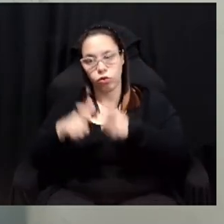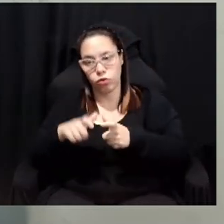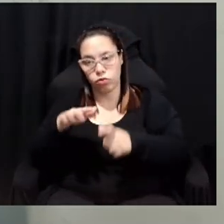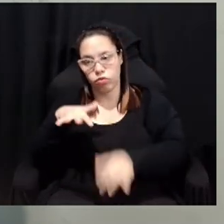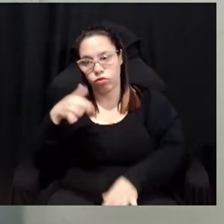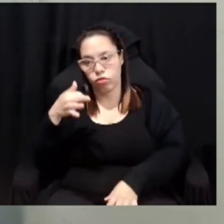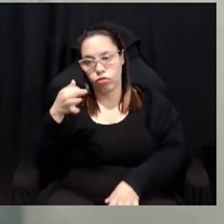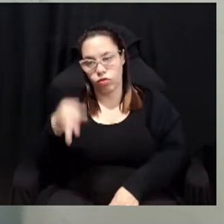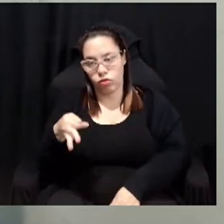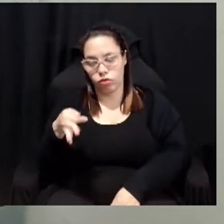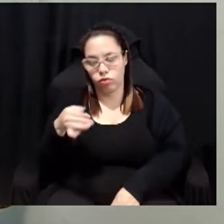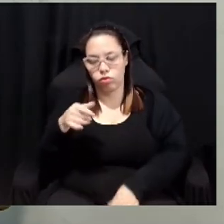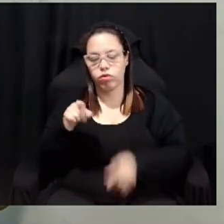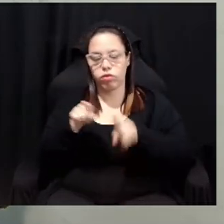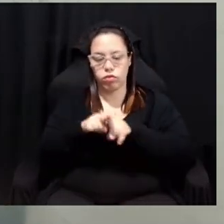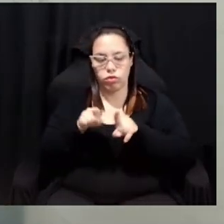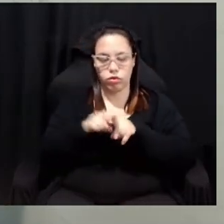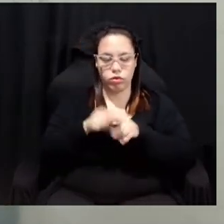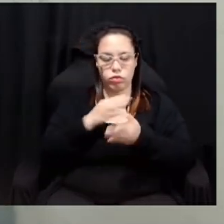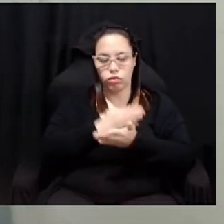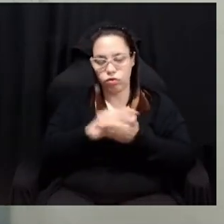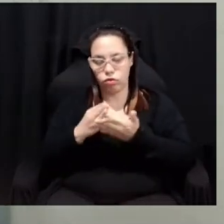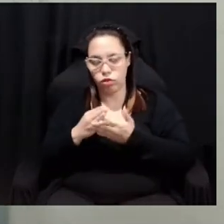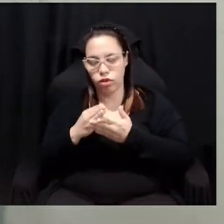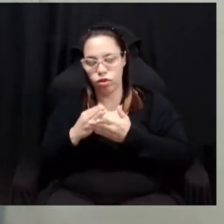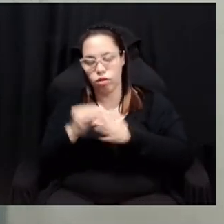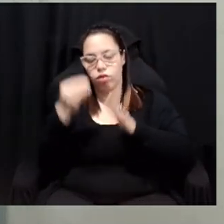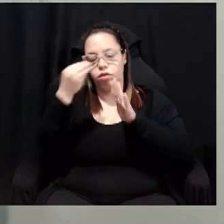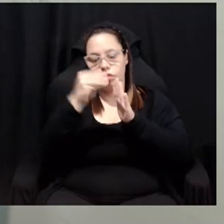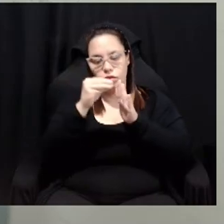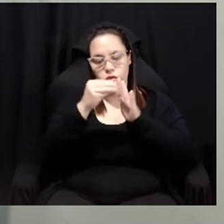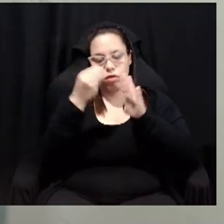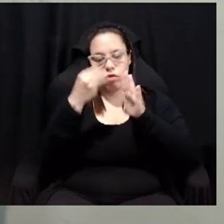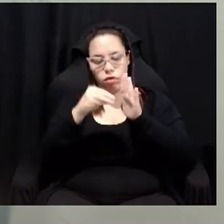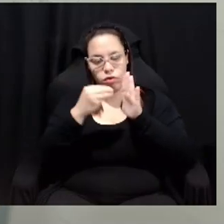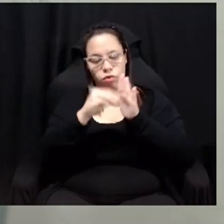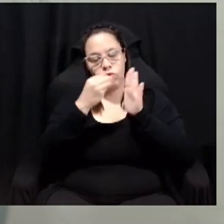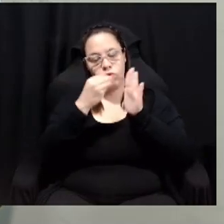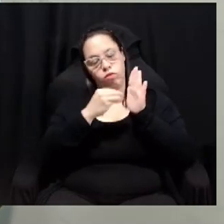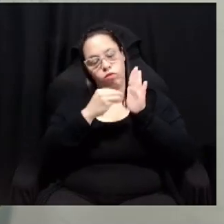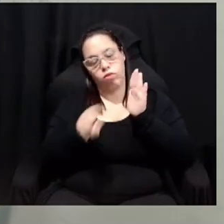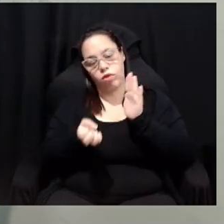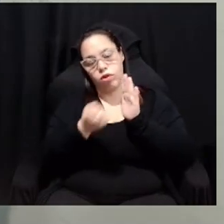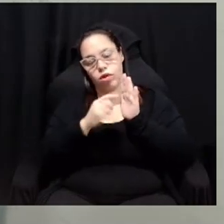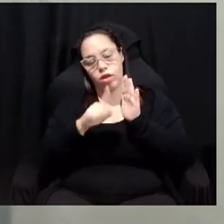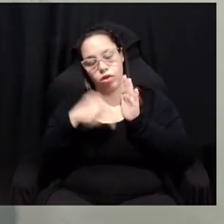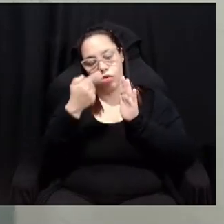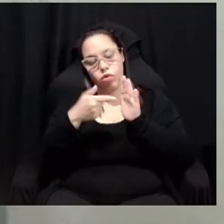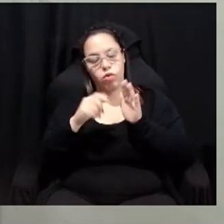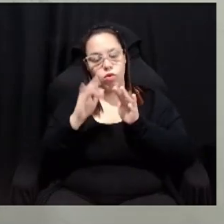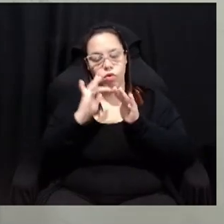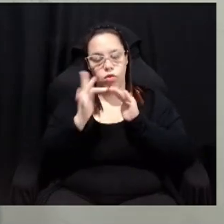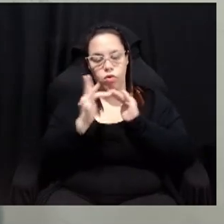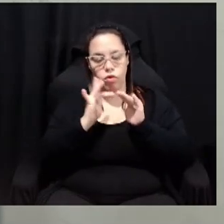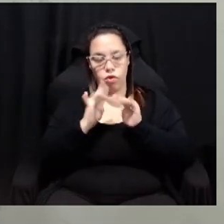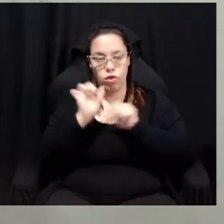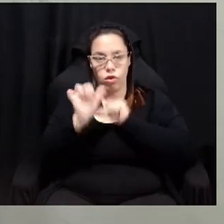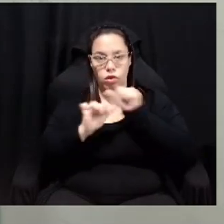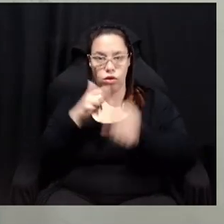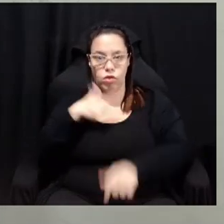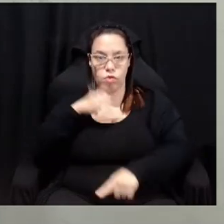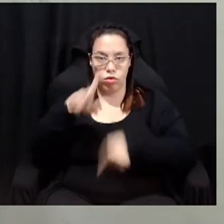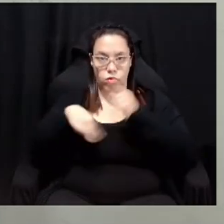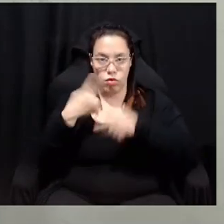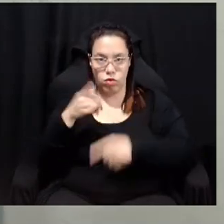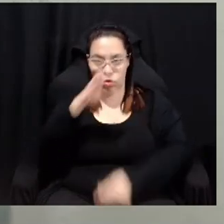que eu também já comece a fazer aquele relacionamento com aquele público que daqui a pouquinho se transforma no meu potencial de